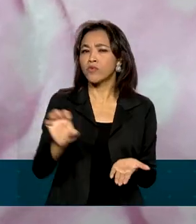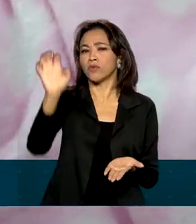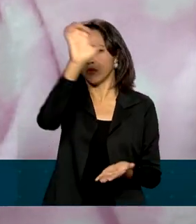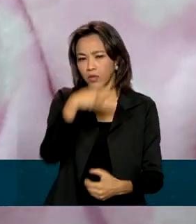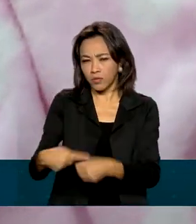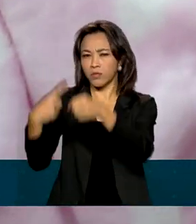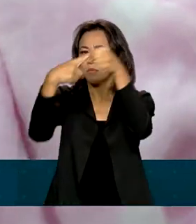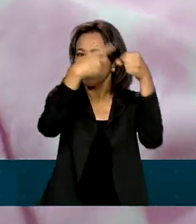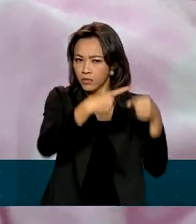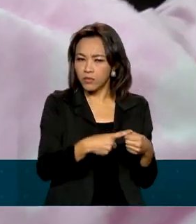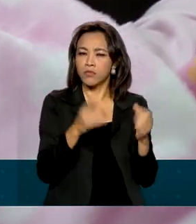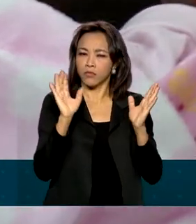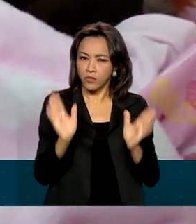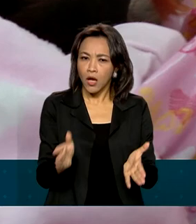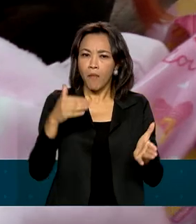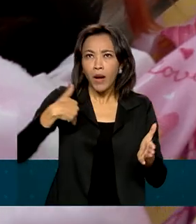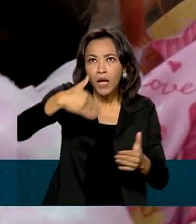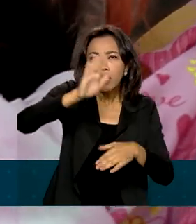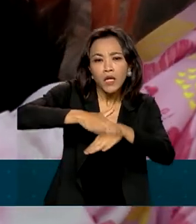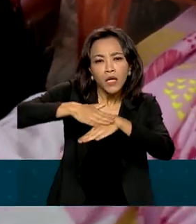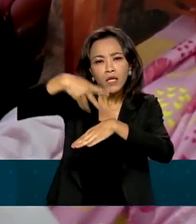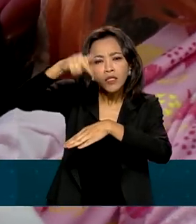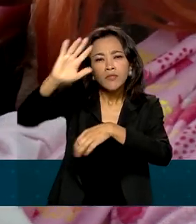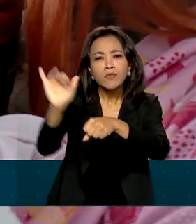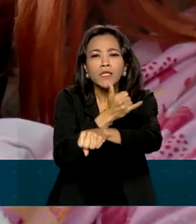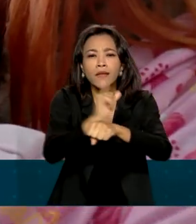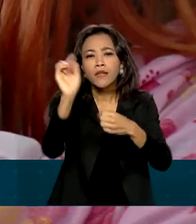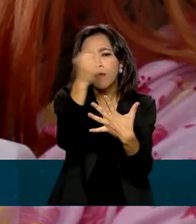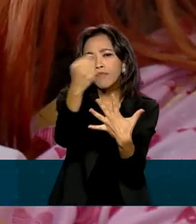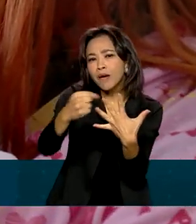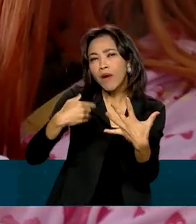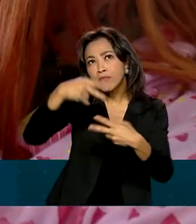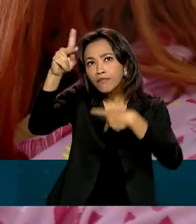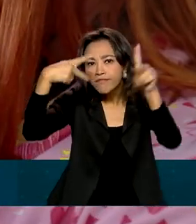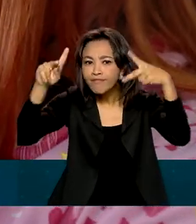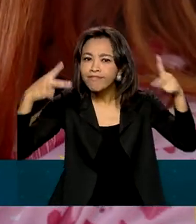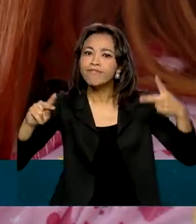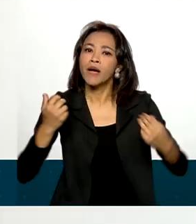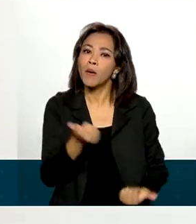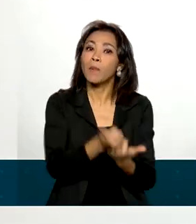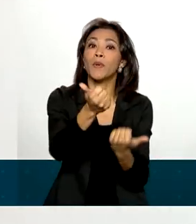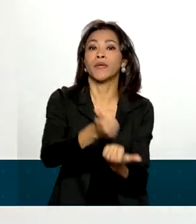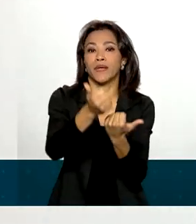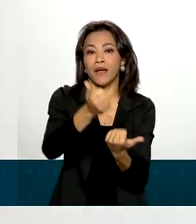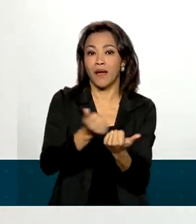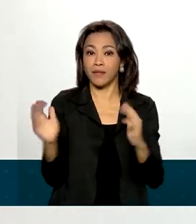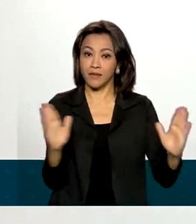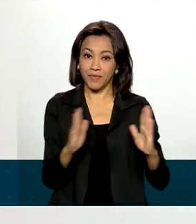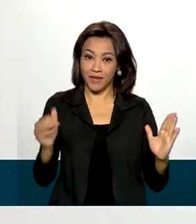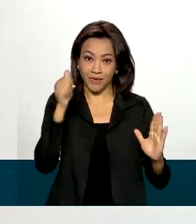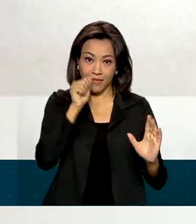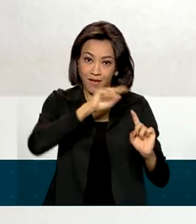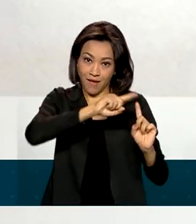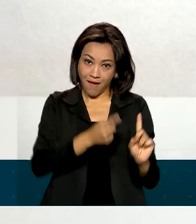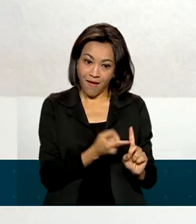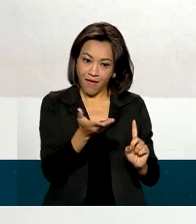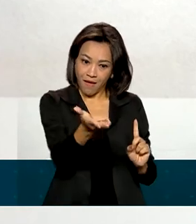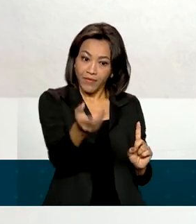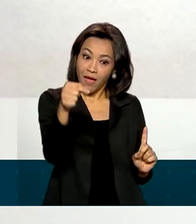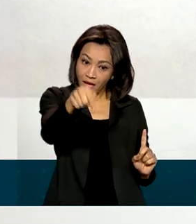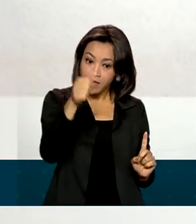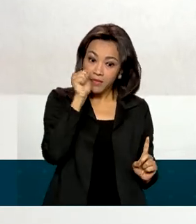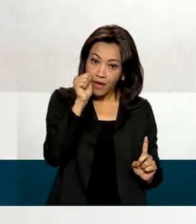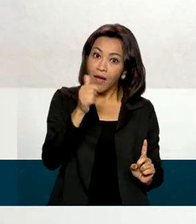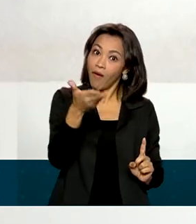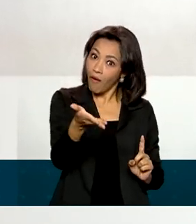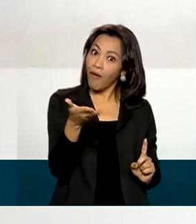para o desenvolvimento de ações estratégicas da assistência à maternidade. A Aline é um exemplo. Hoje veio